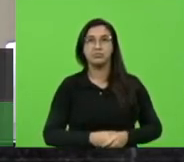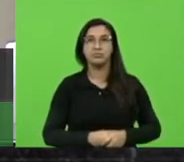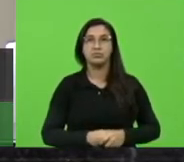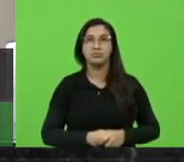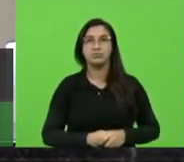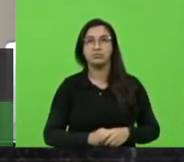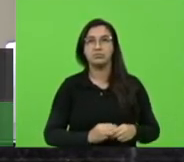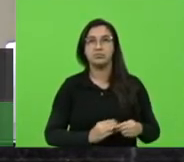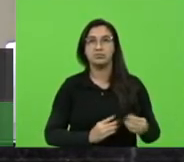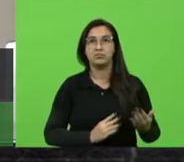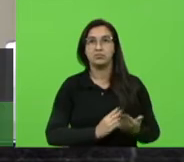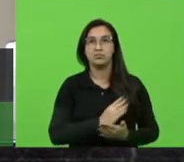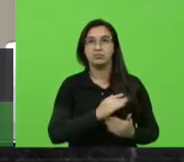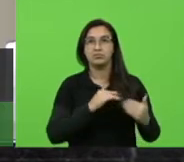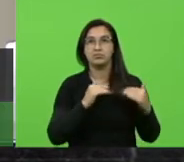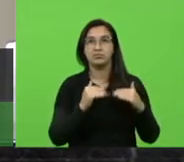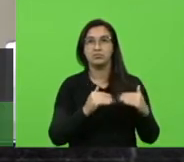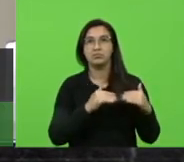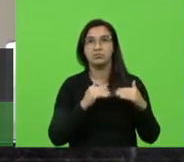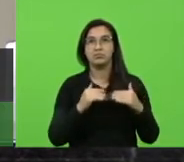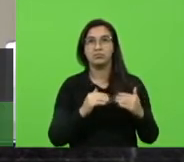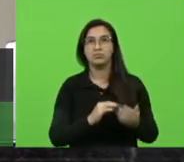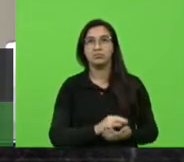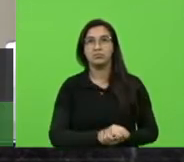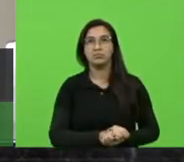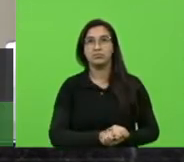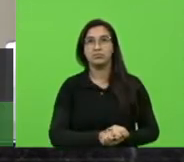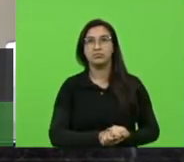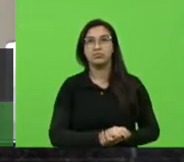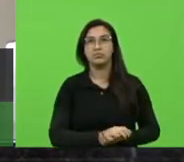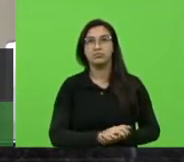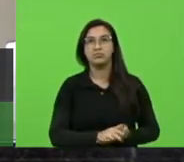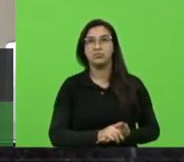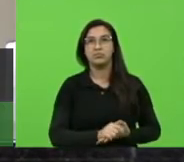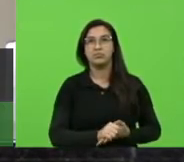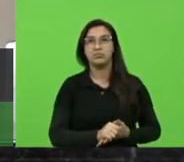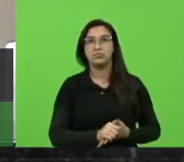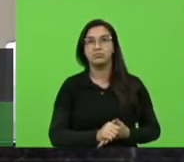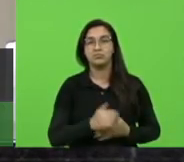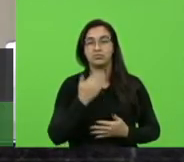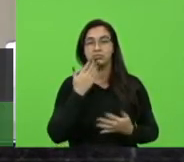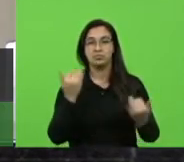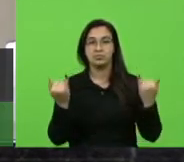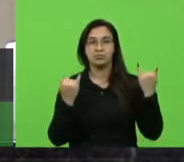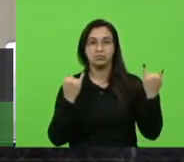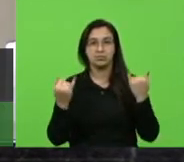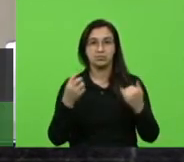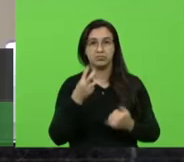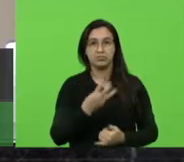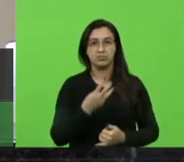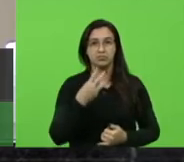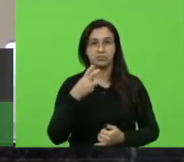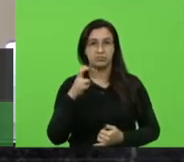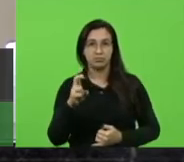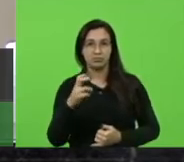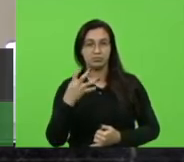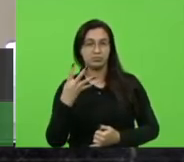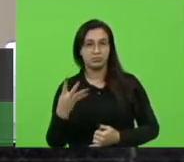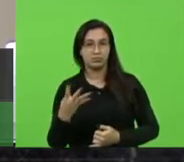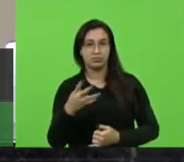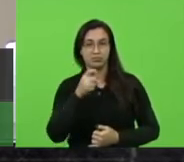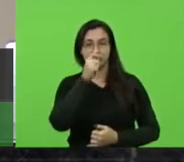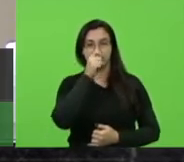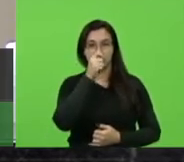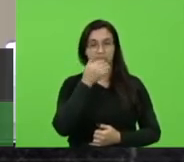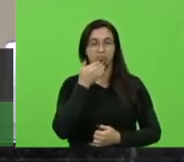encontram. Aprovado por unanimidade. Pedido de informação 354, autor deputado João Amin, solicitando ao